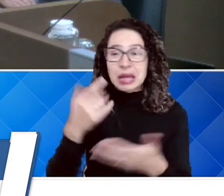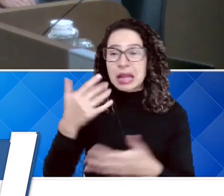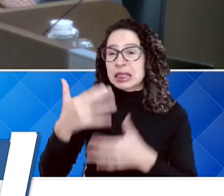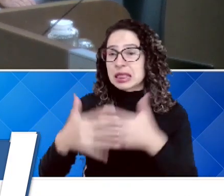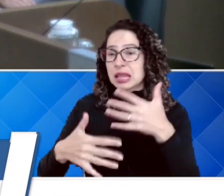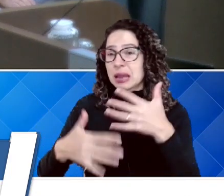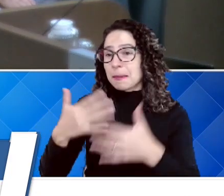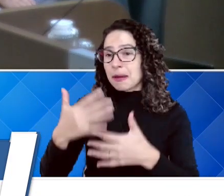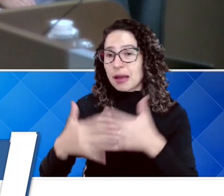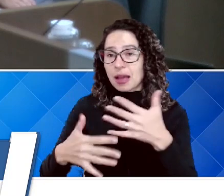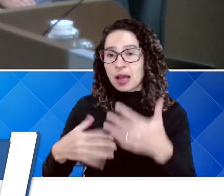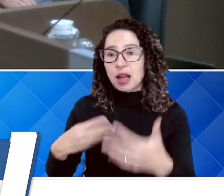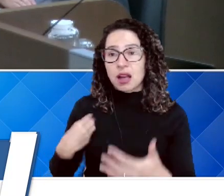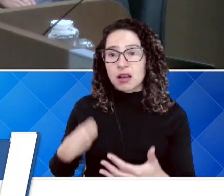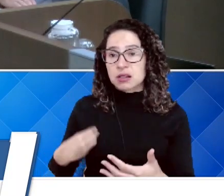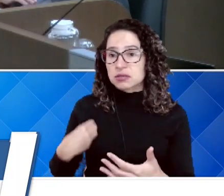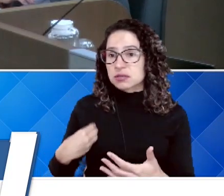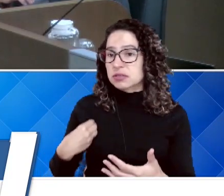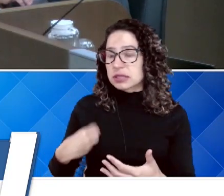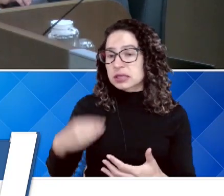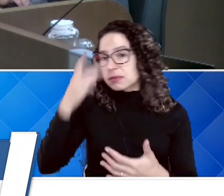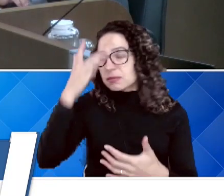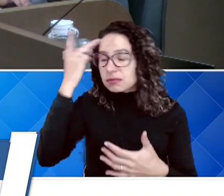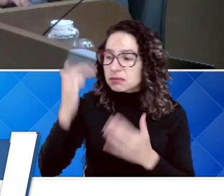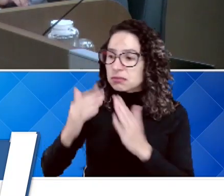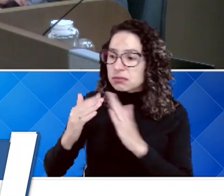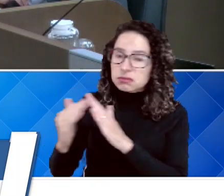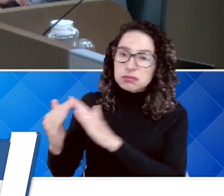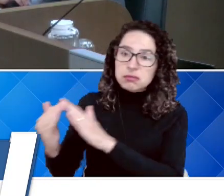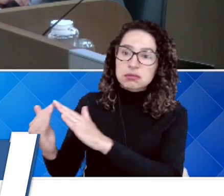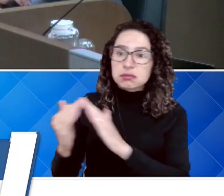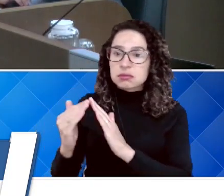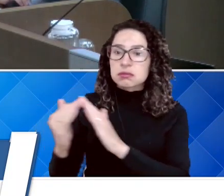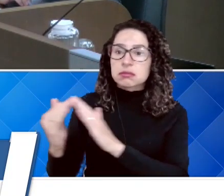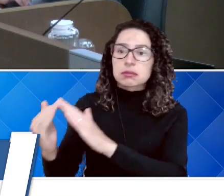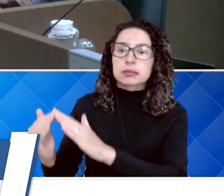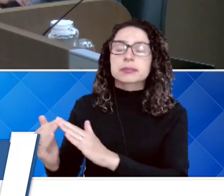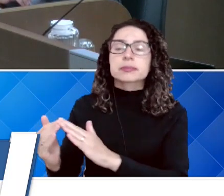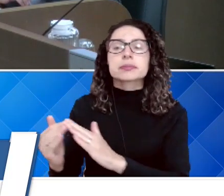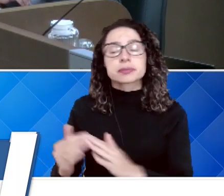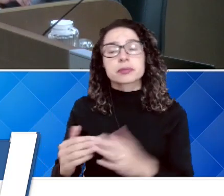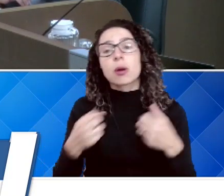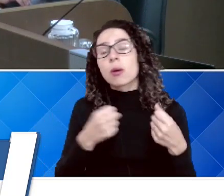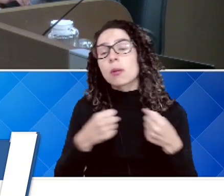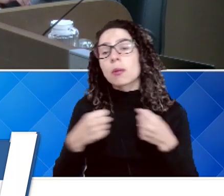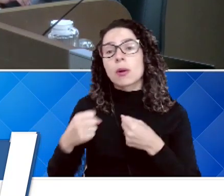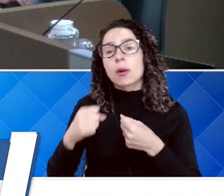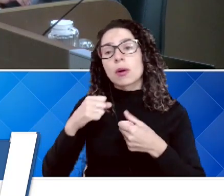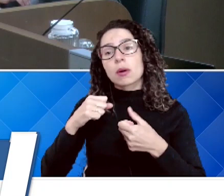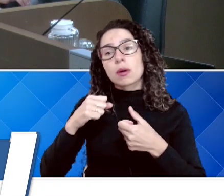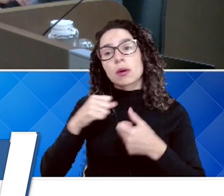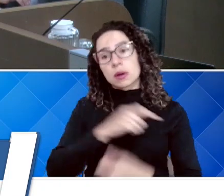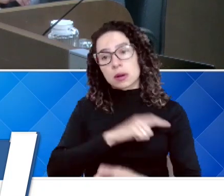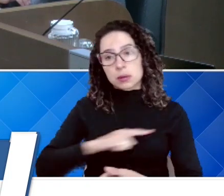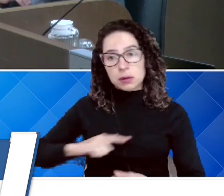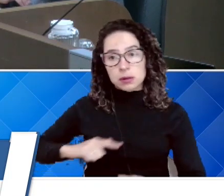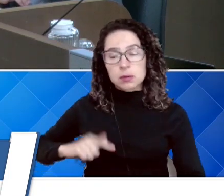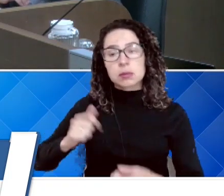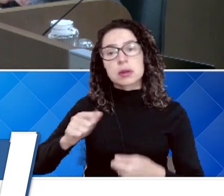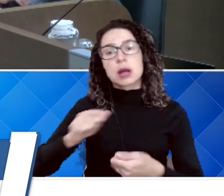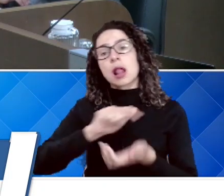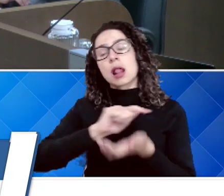vida daqueles vizinhos ali, o poder público tem que ir lá, limpar